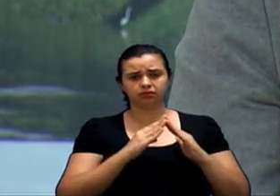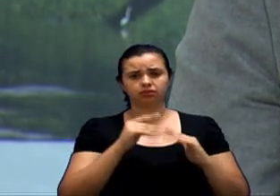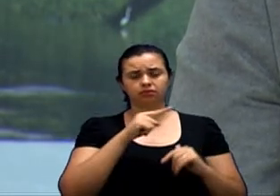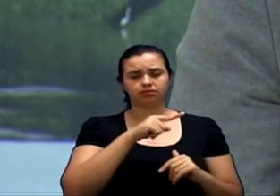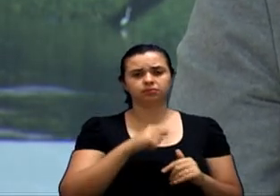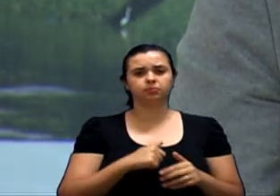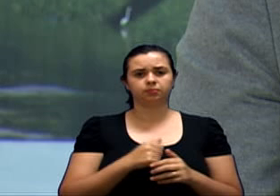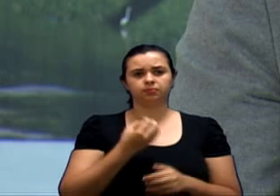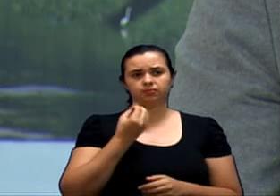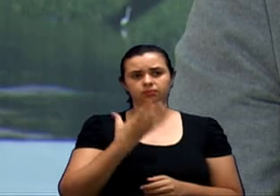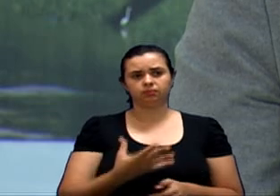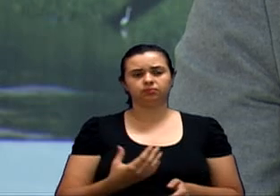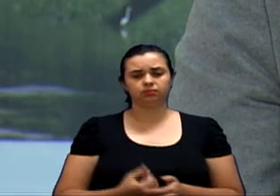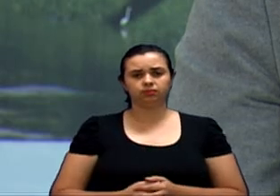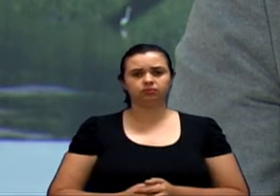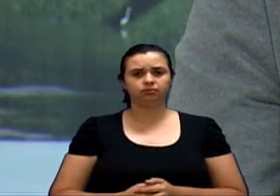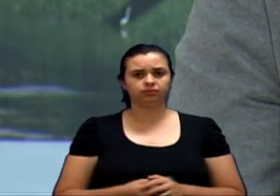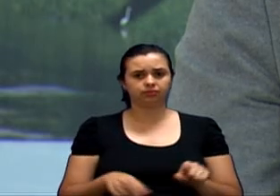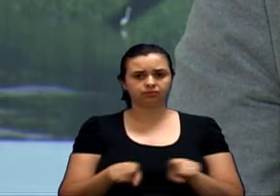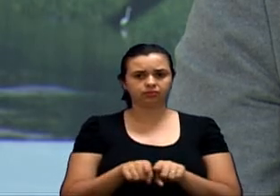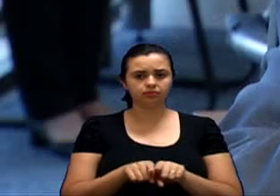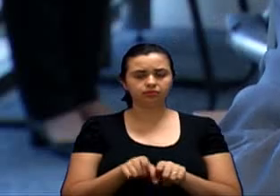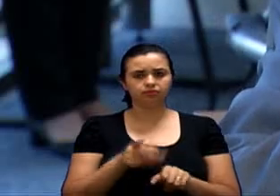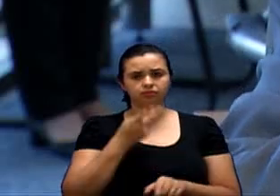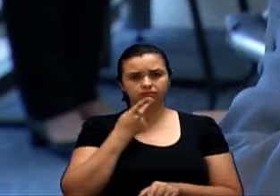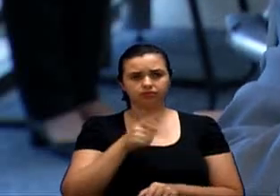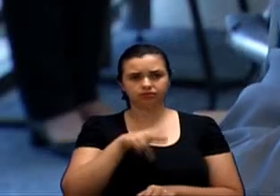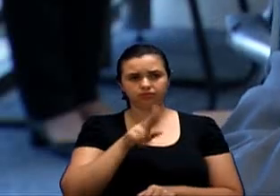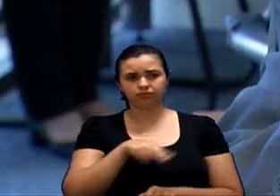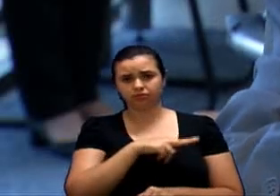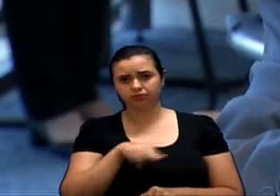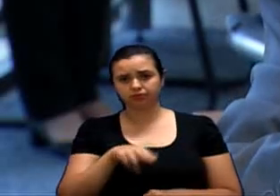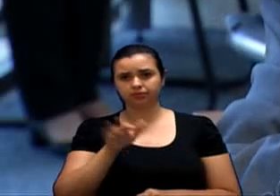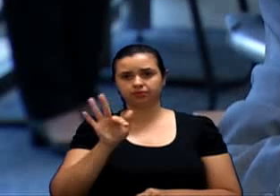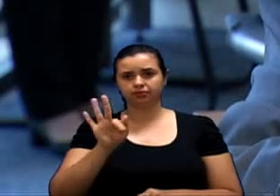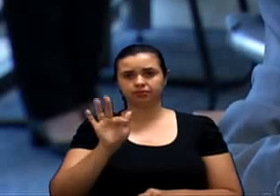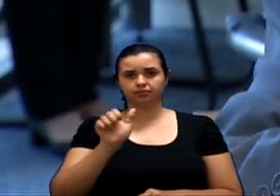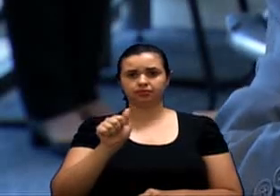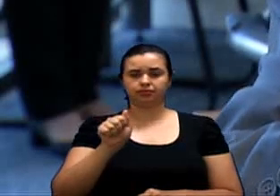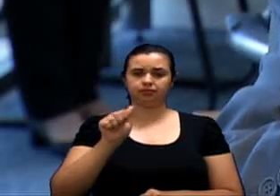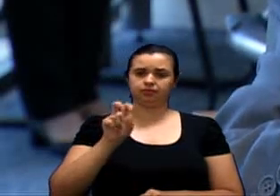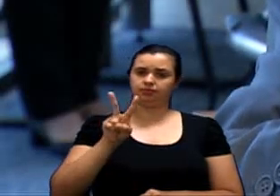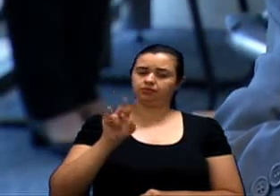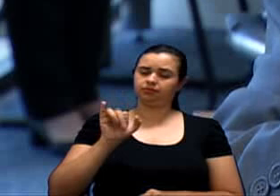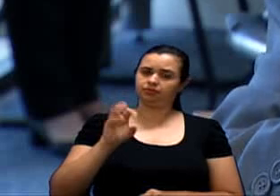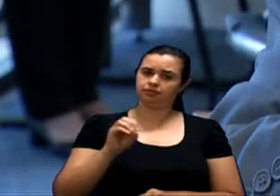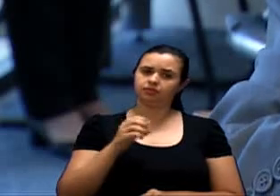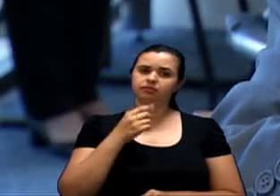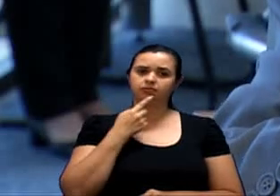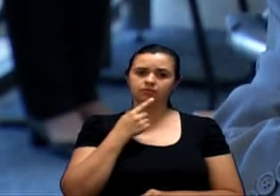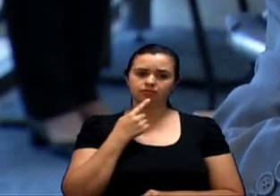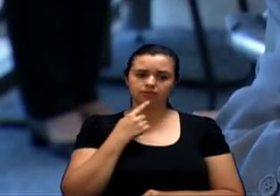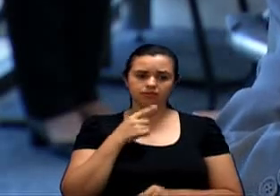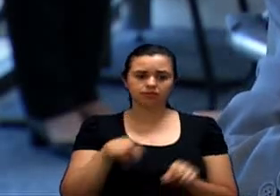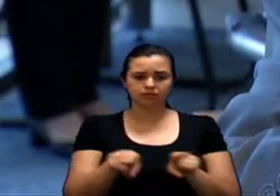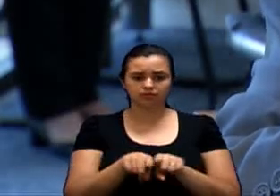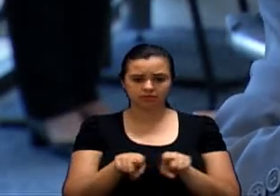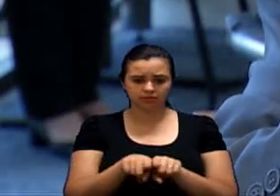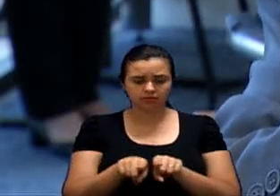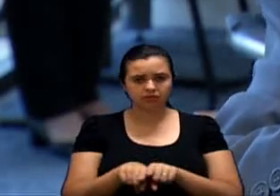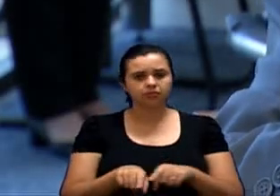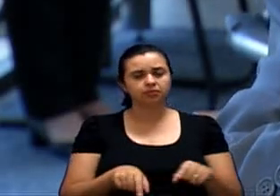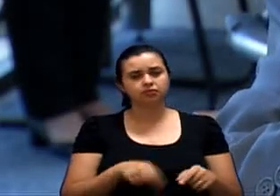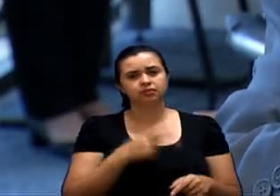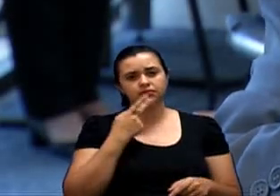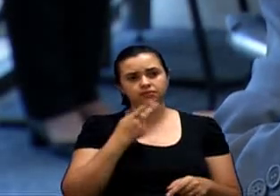falar isso, ontem, inclusive, estava falando com o padre Flávio, até para coletar algumas informações sobre a importância, né, de ajustar essa lei para que